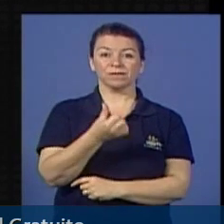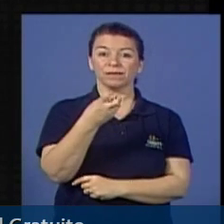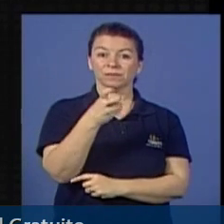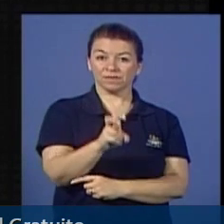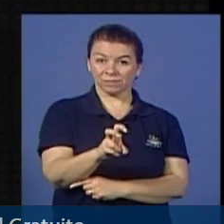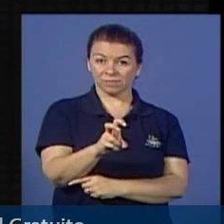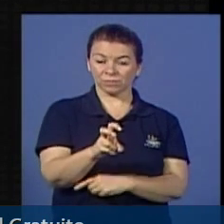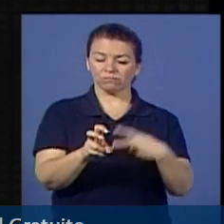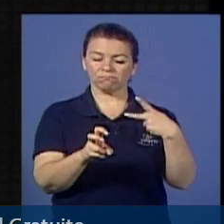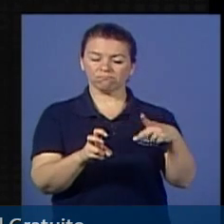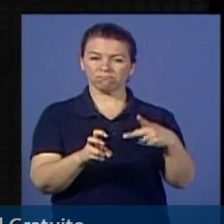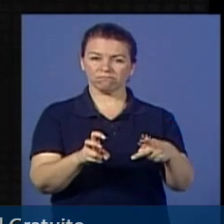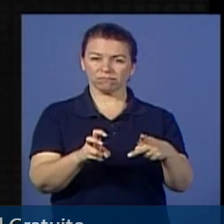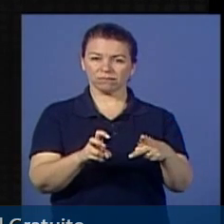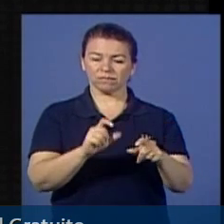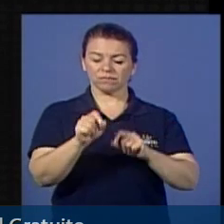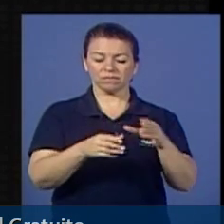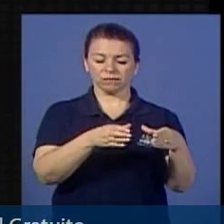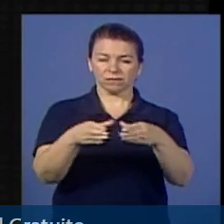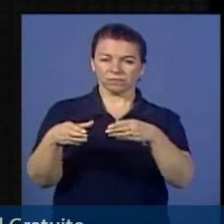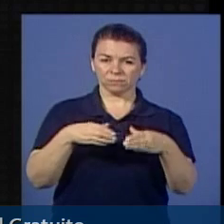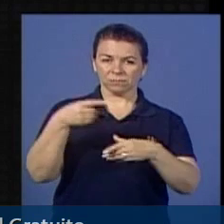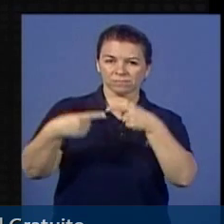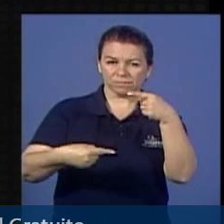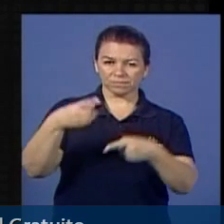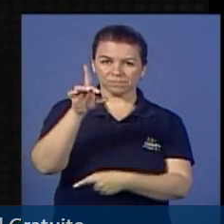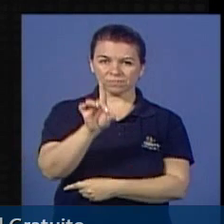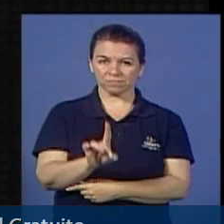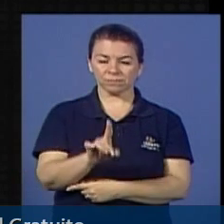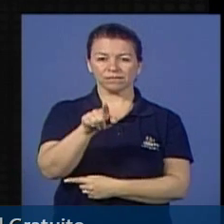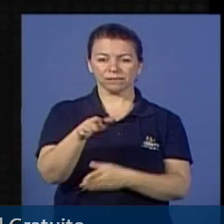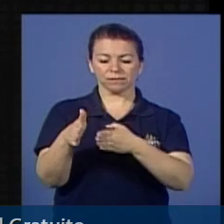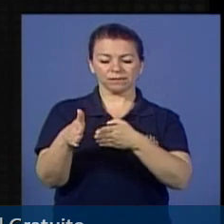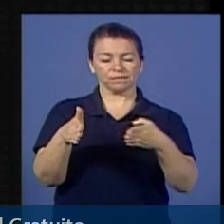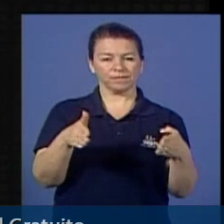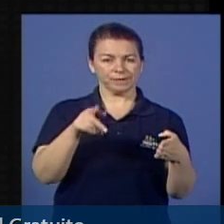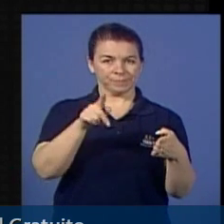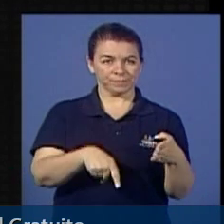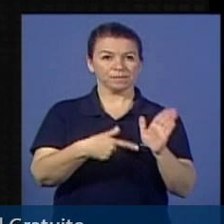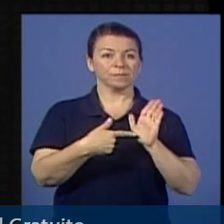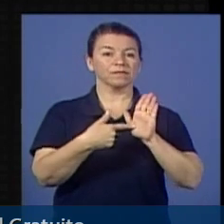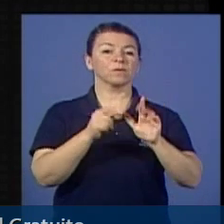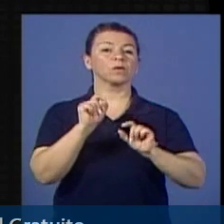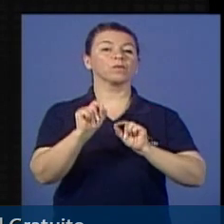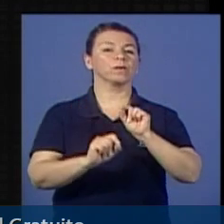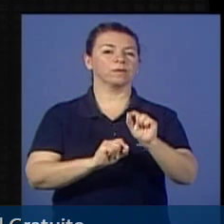Sua relação com os direitos políticos existentes no período revela A,